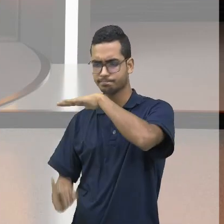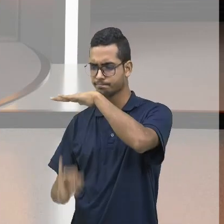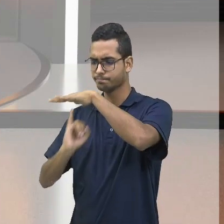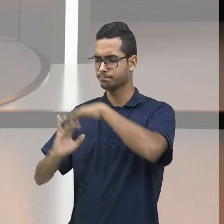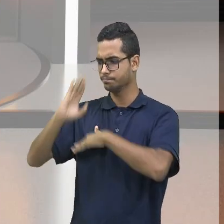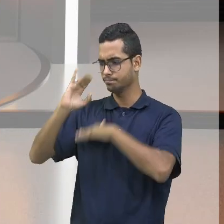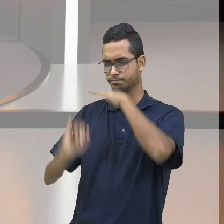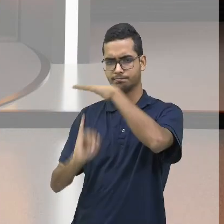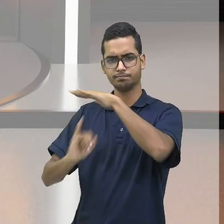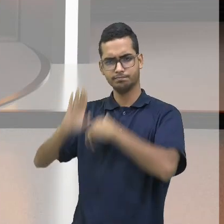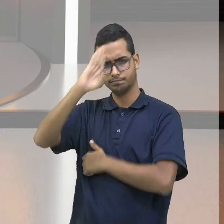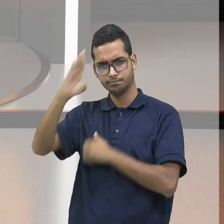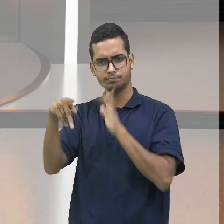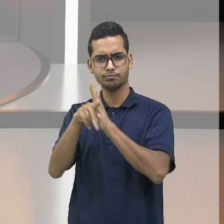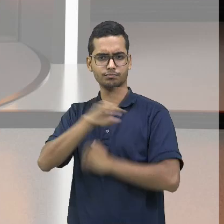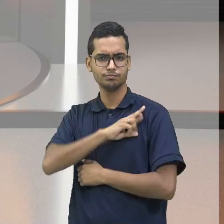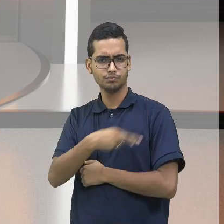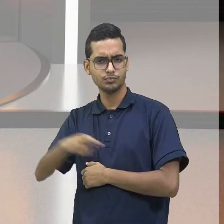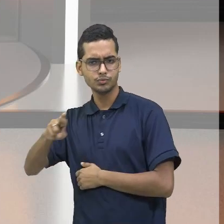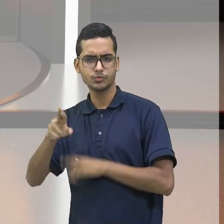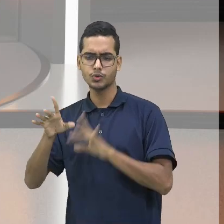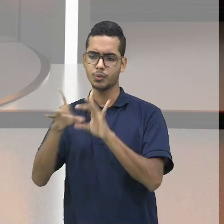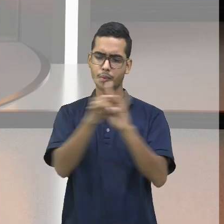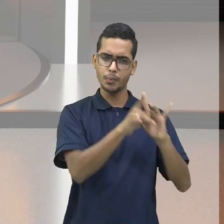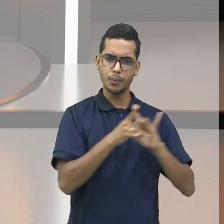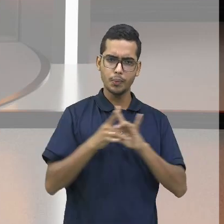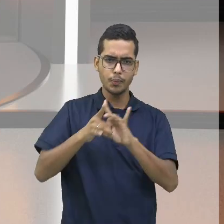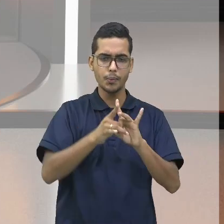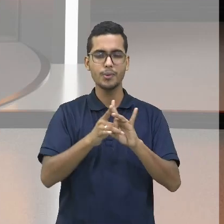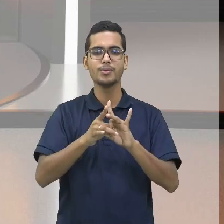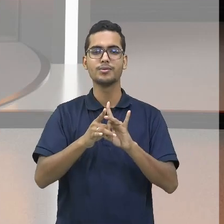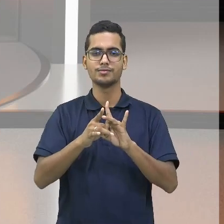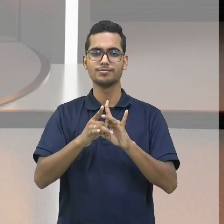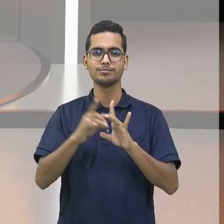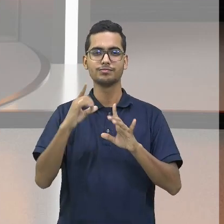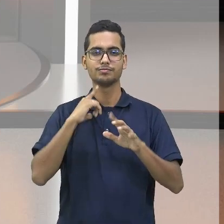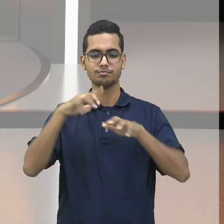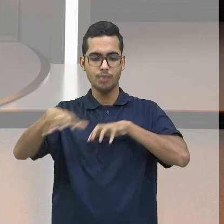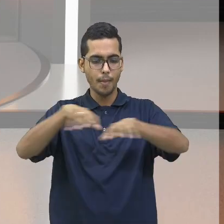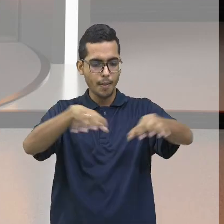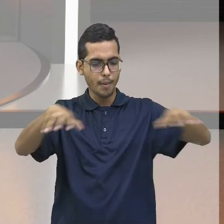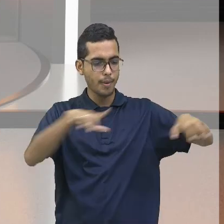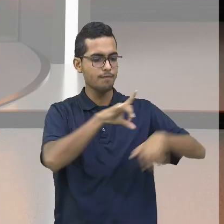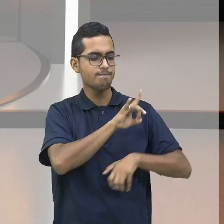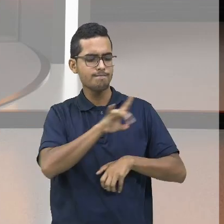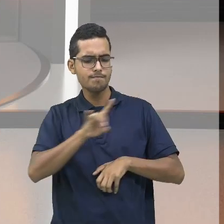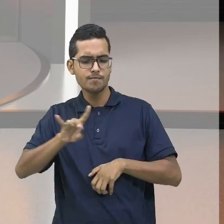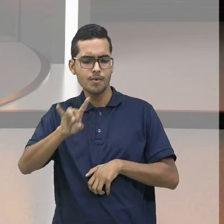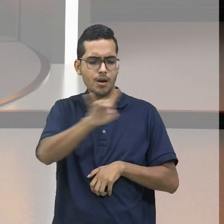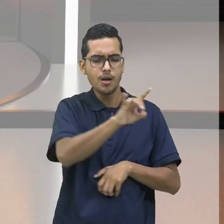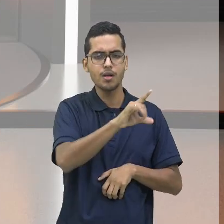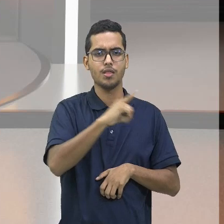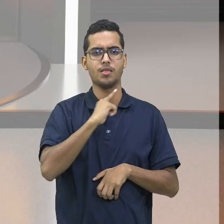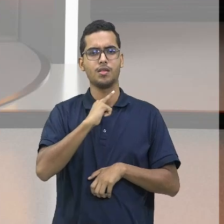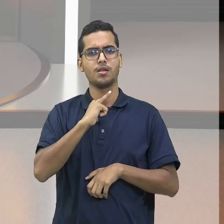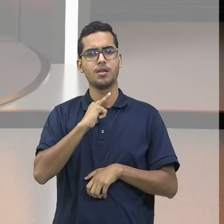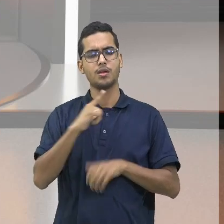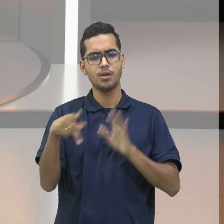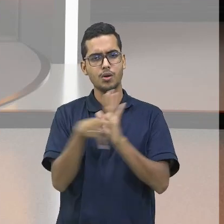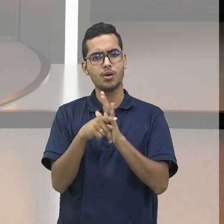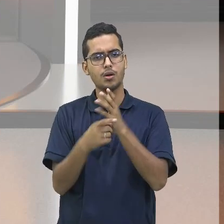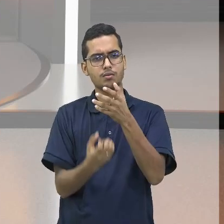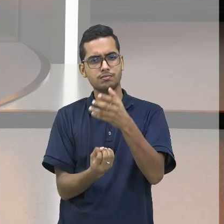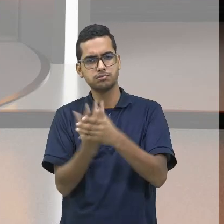instituição de unidade, né, mas cada região vai florescer culturalmente